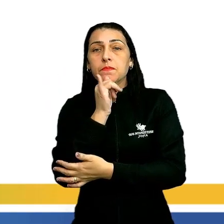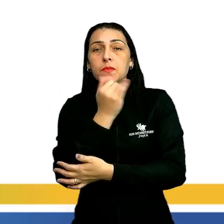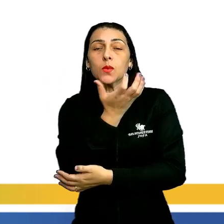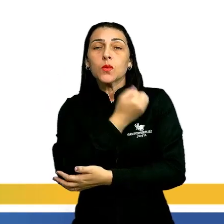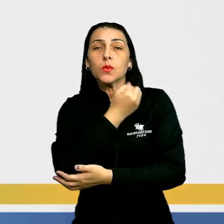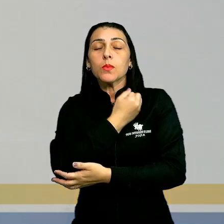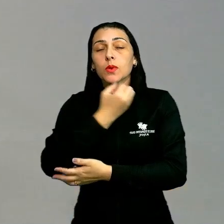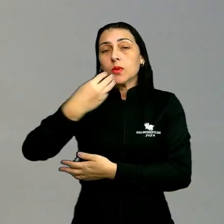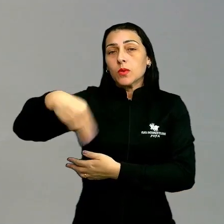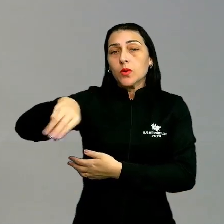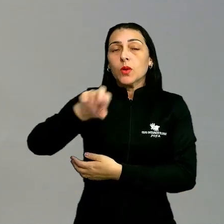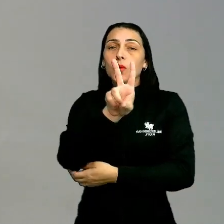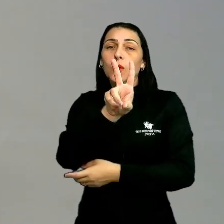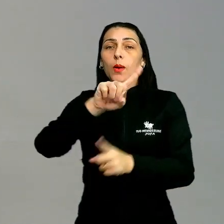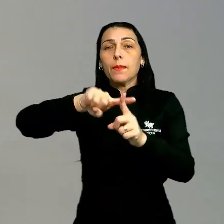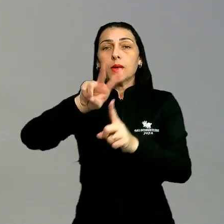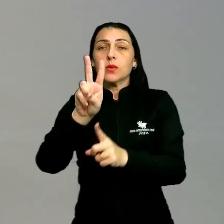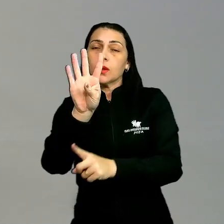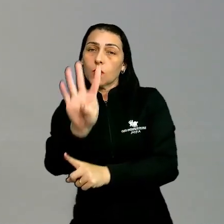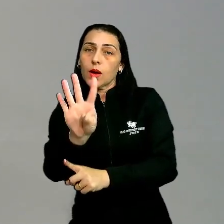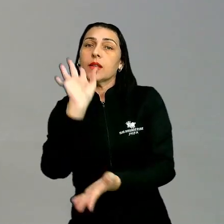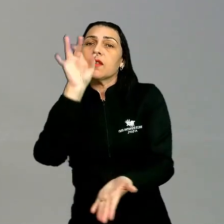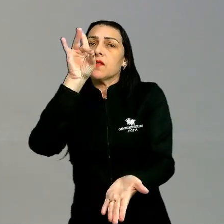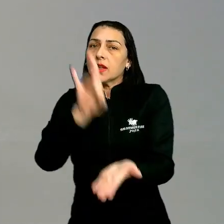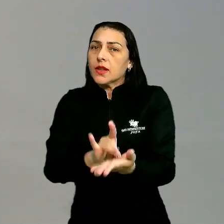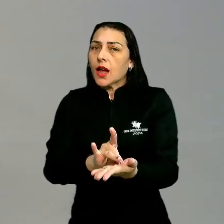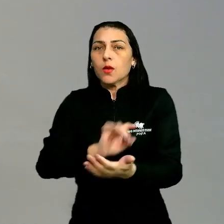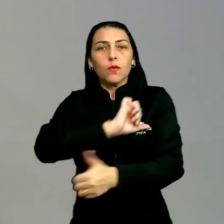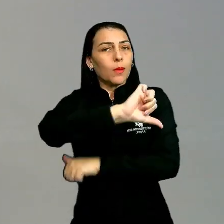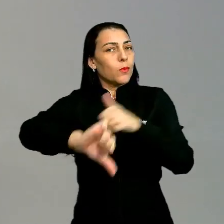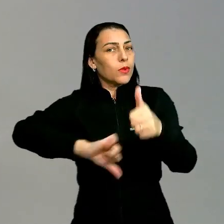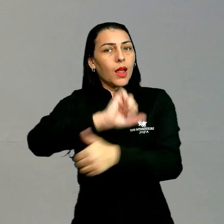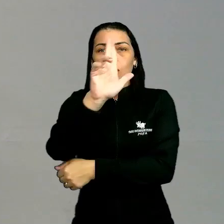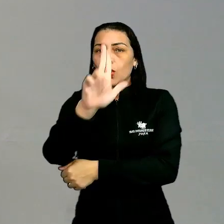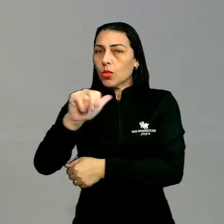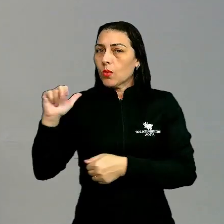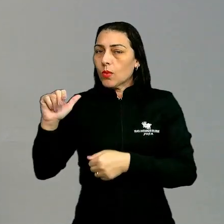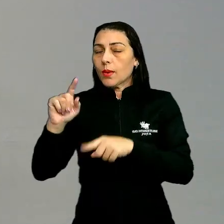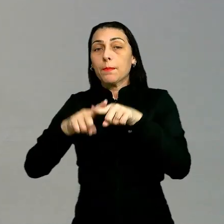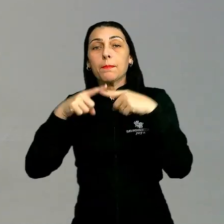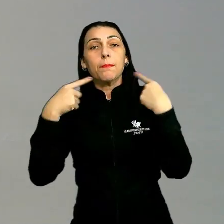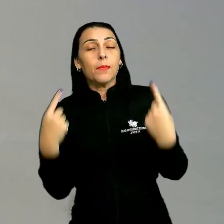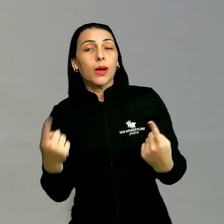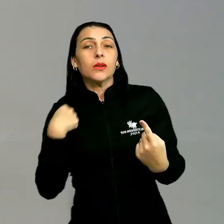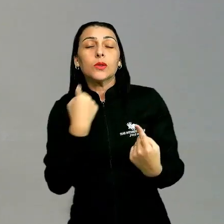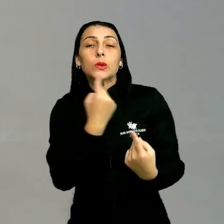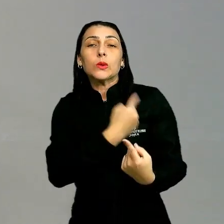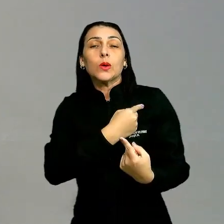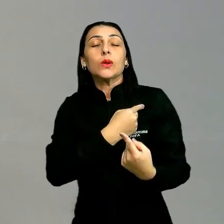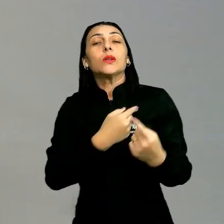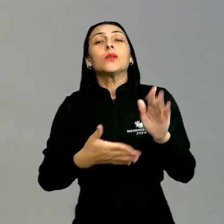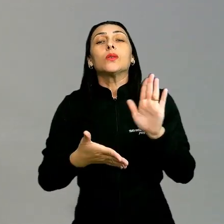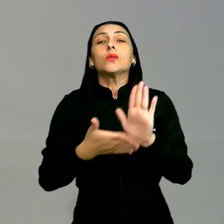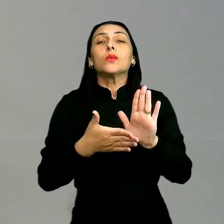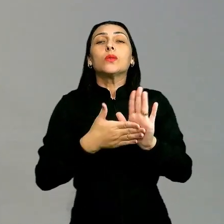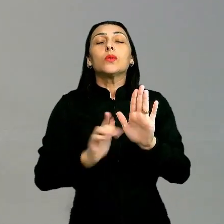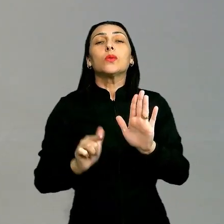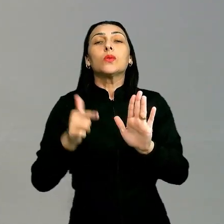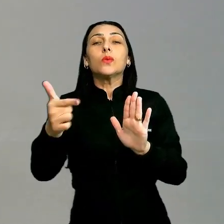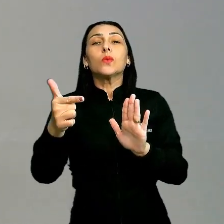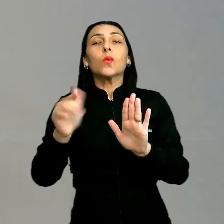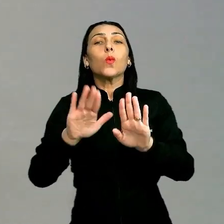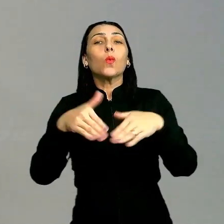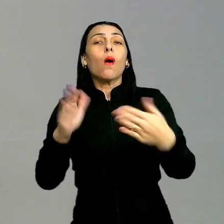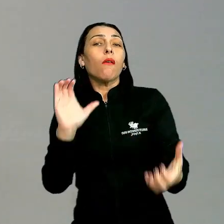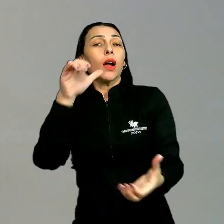números matemáticos, 2 mais 2 são 4, essa verdade ela não vai ser mudada. Porém, quando nós estabelecemos outras coisas, qual